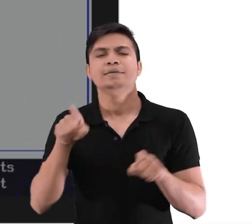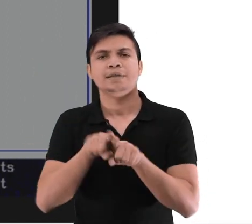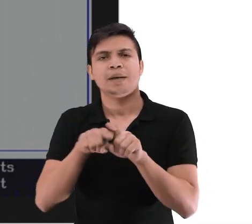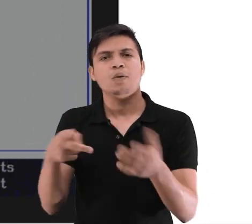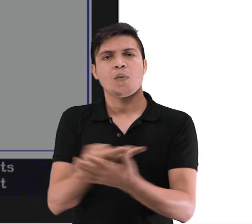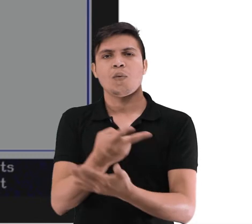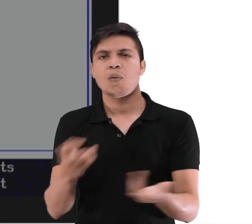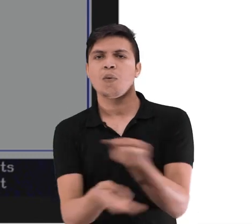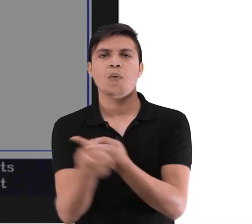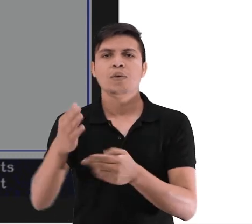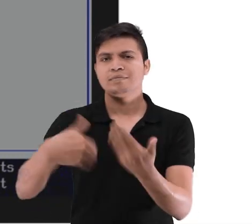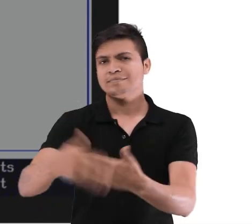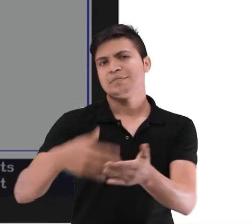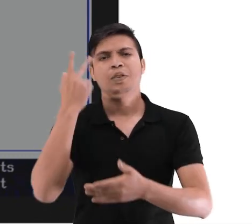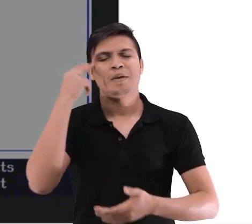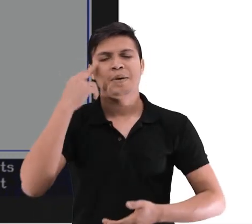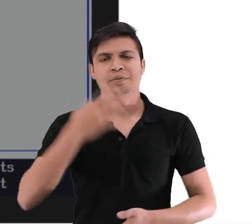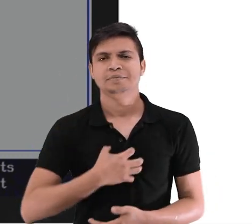normalmente.